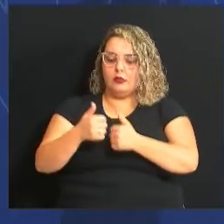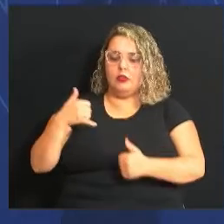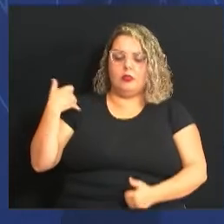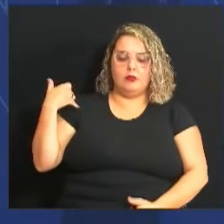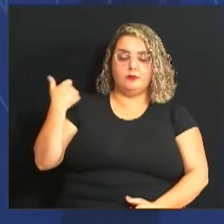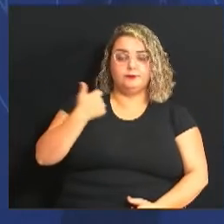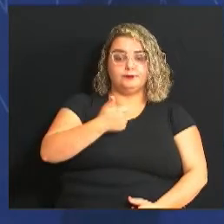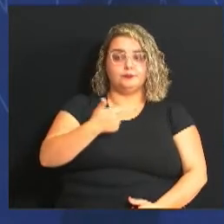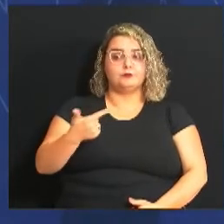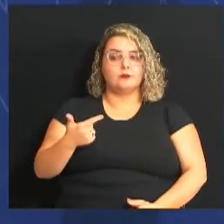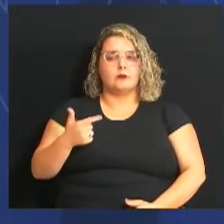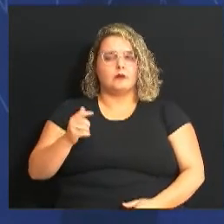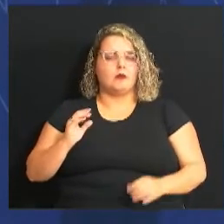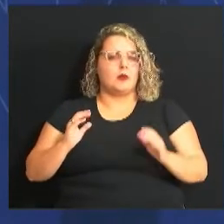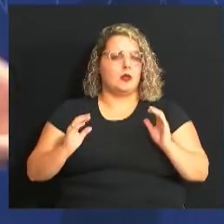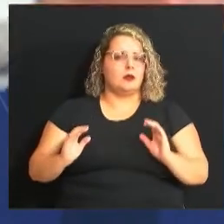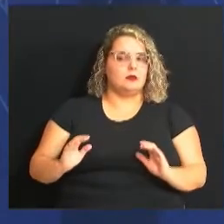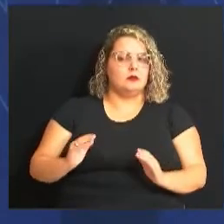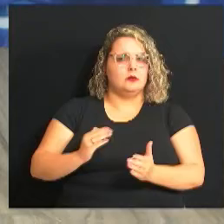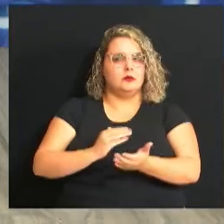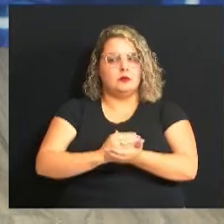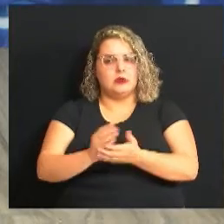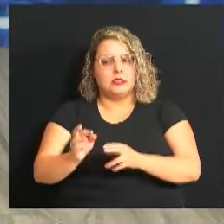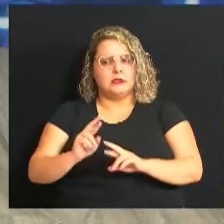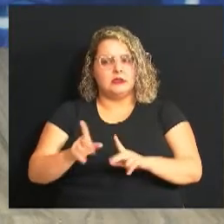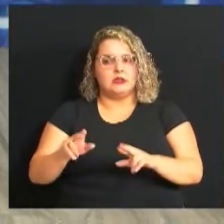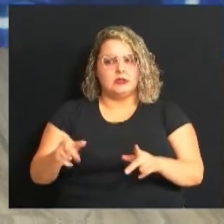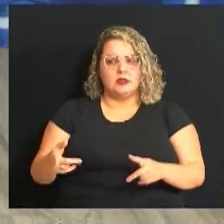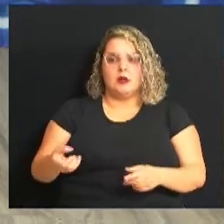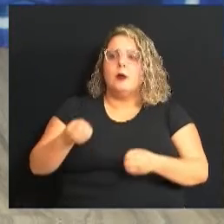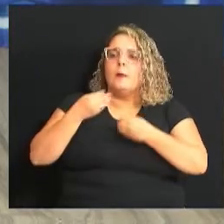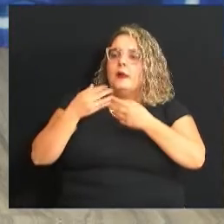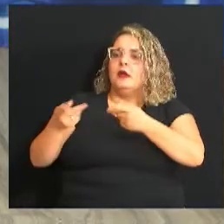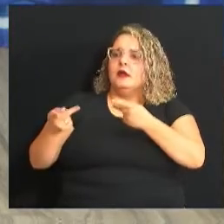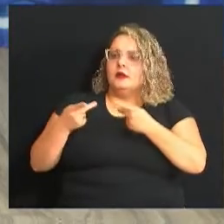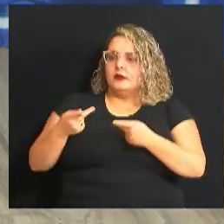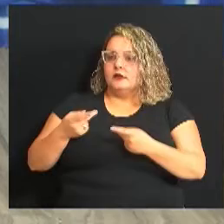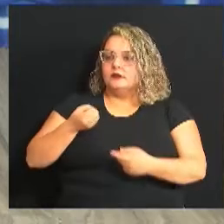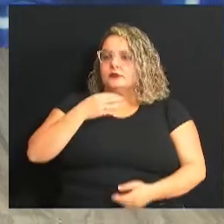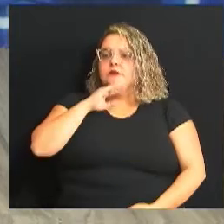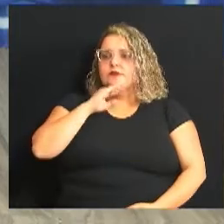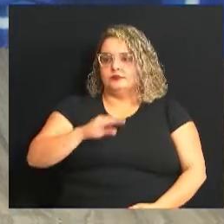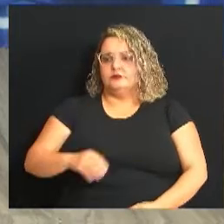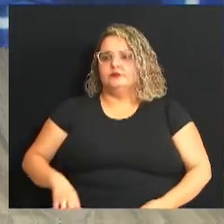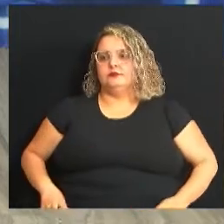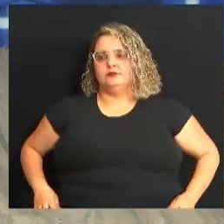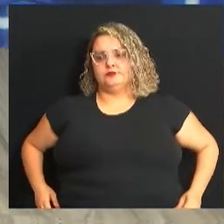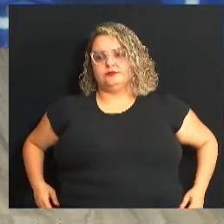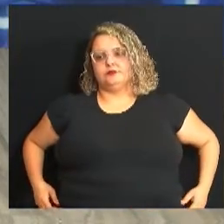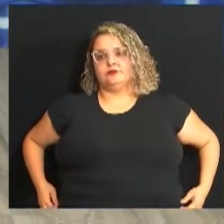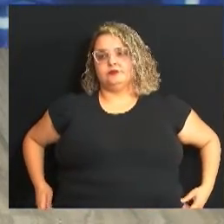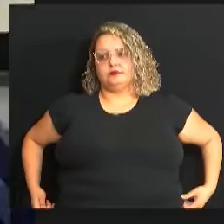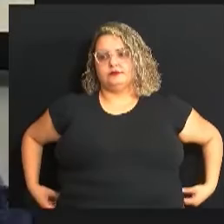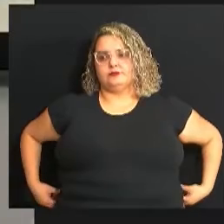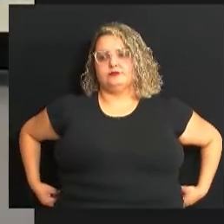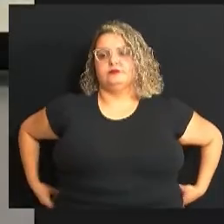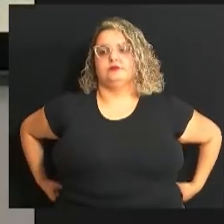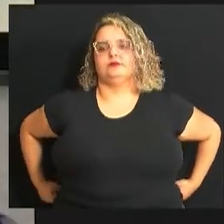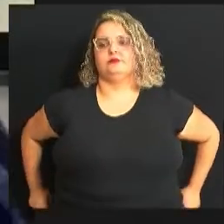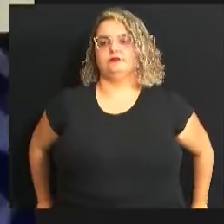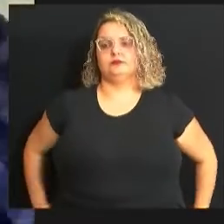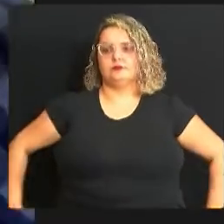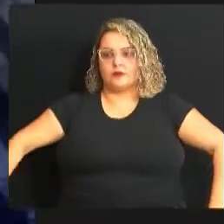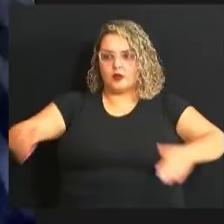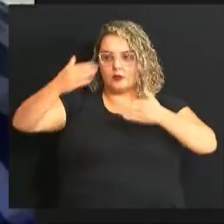que o comportamento começa a ficar diferente. Seja bem-vindo e boa tarde. Muito obrigado, boa